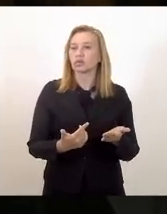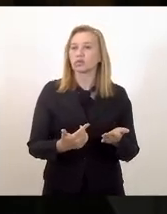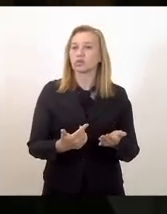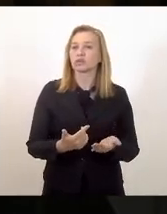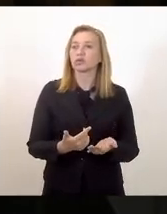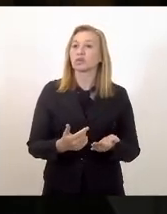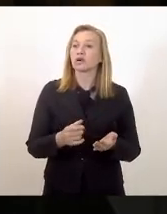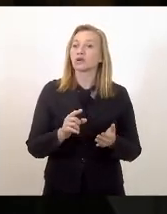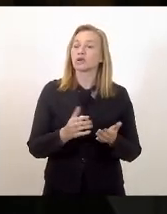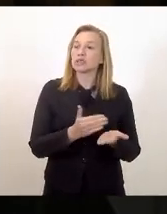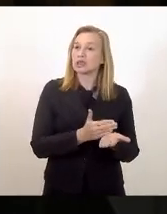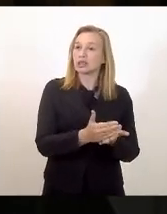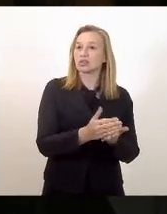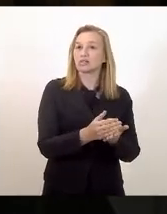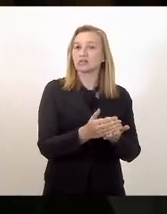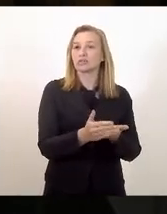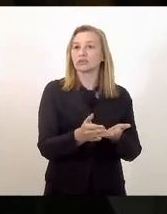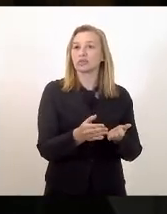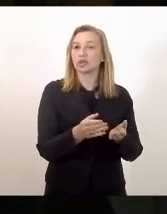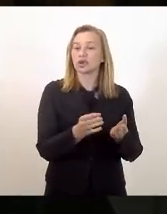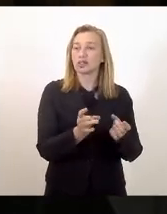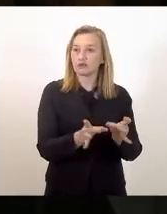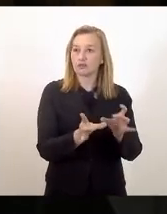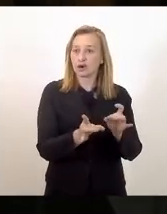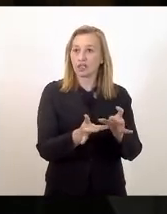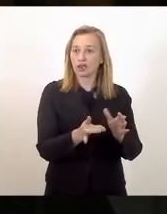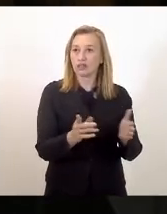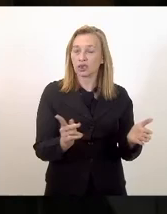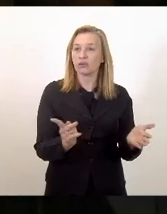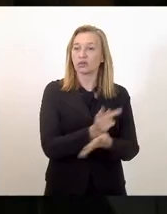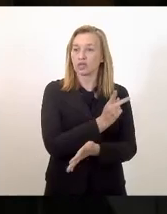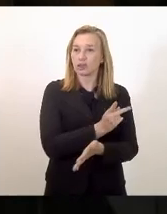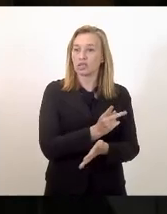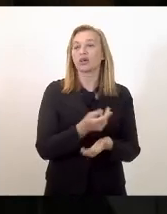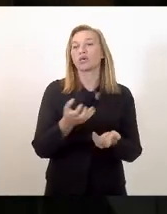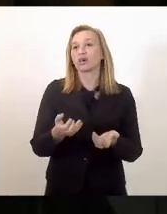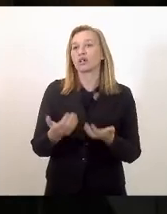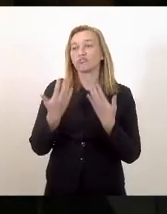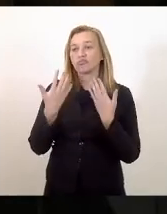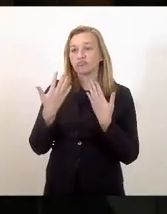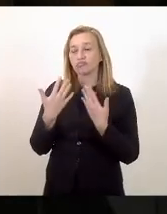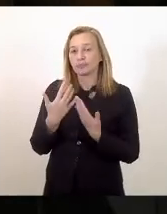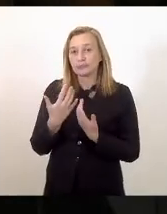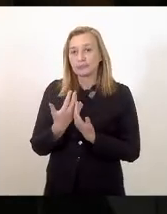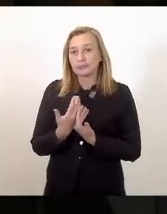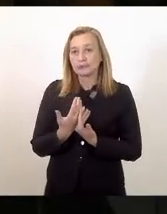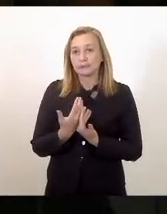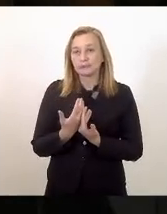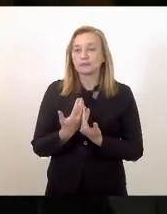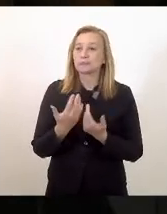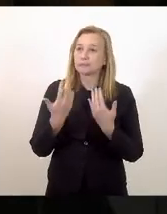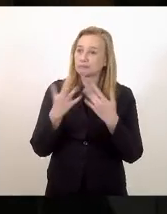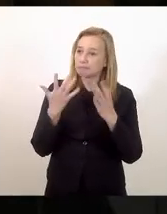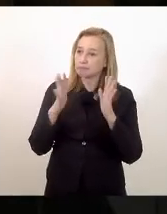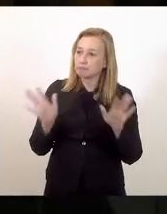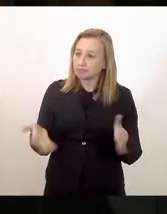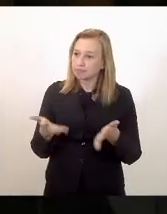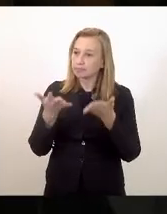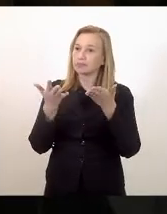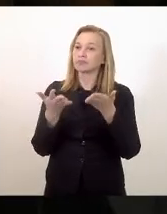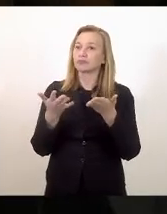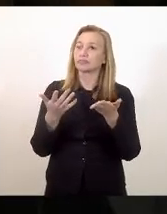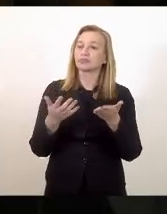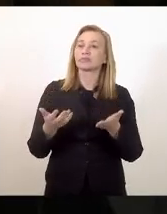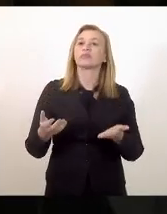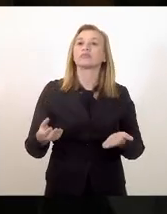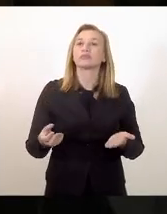das vendas que forem aqui, que forem efetuadas. Então, queria cumprimentar a iniciativa do lançamento da